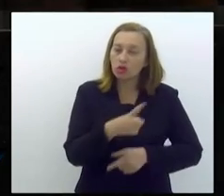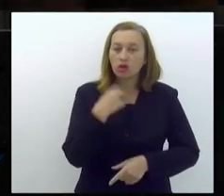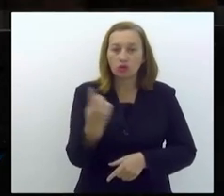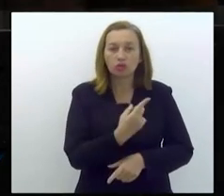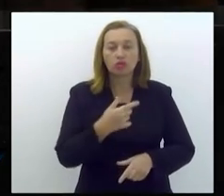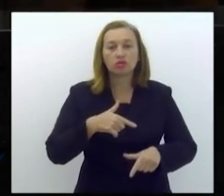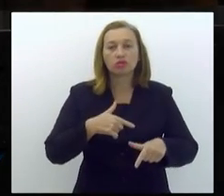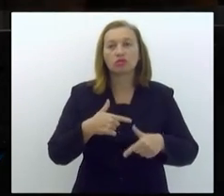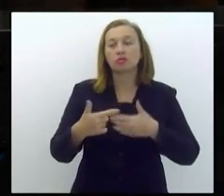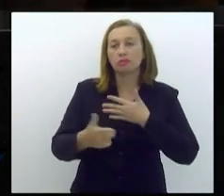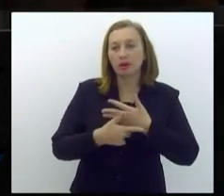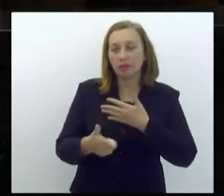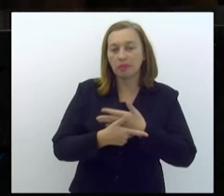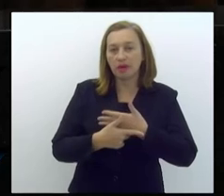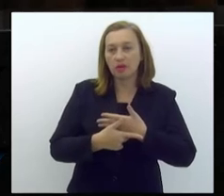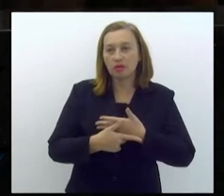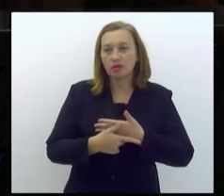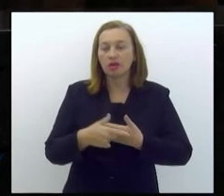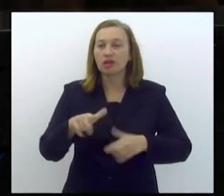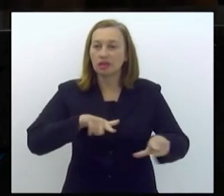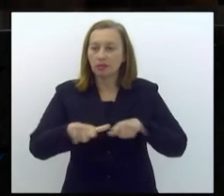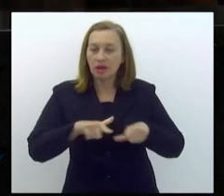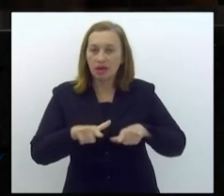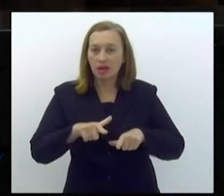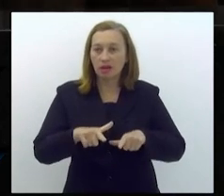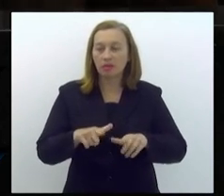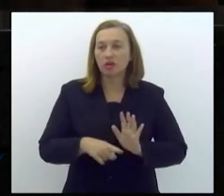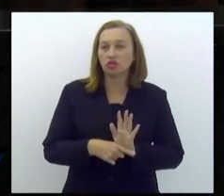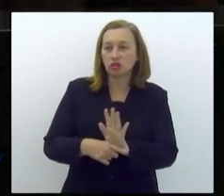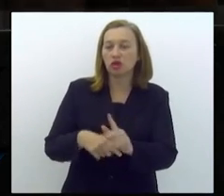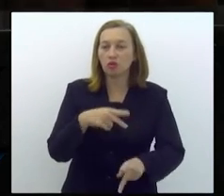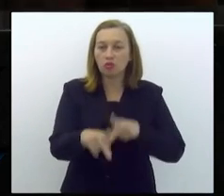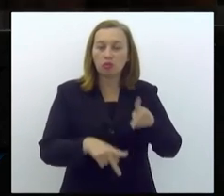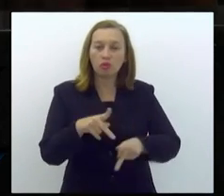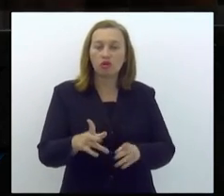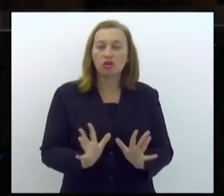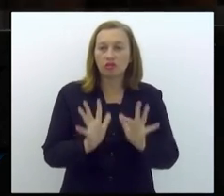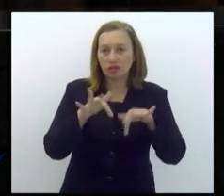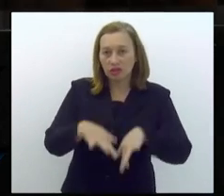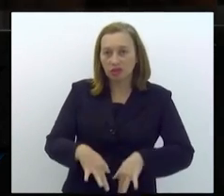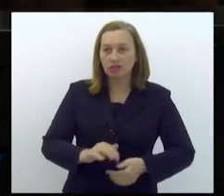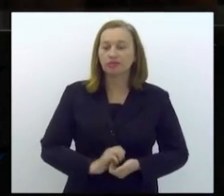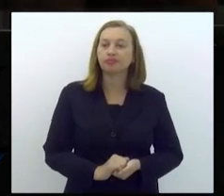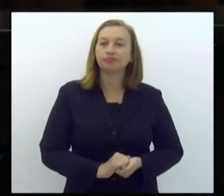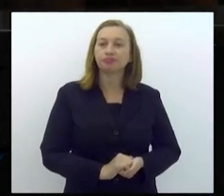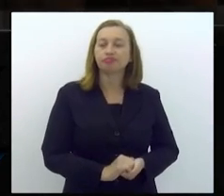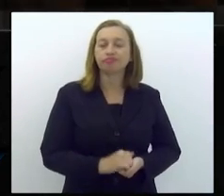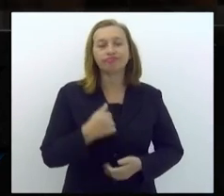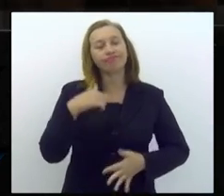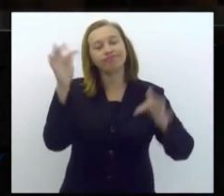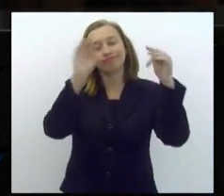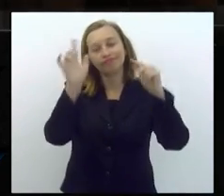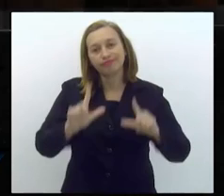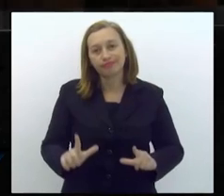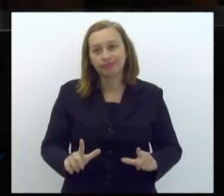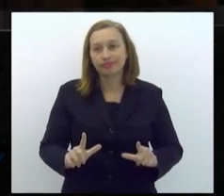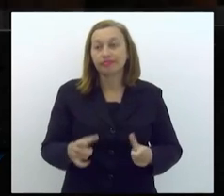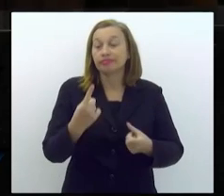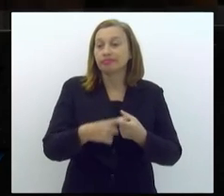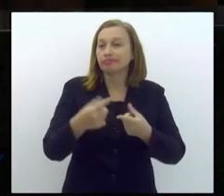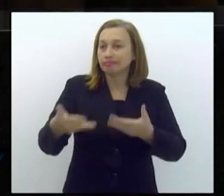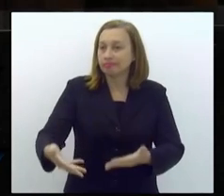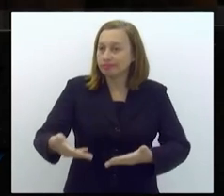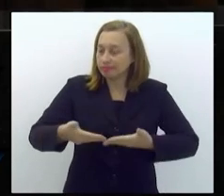dever que é de servir ao povo concluo dizendo que estou feliz pois fui